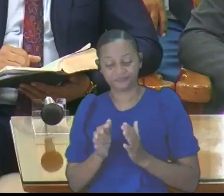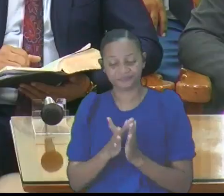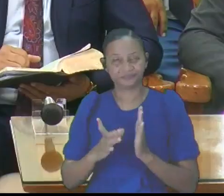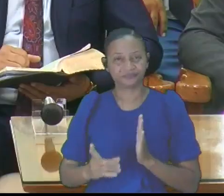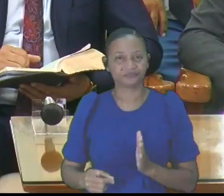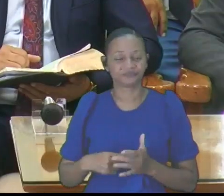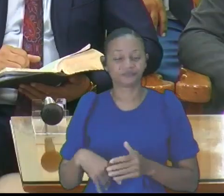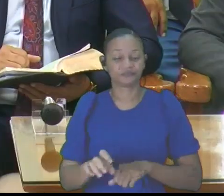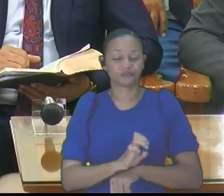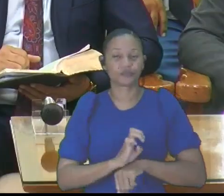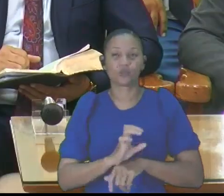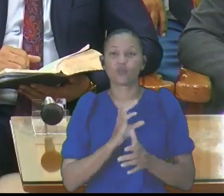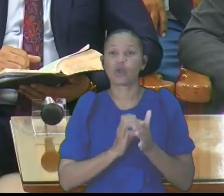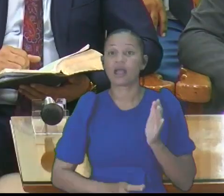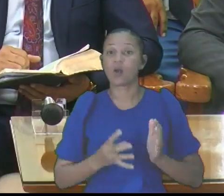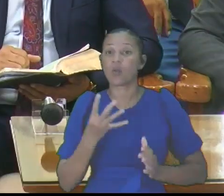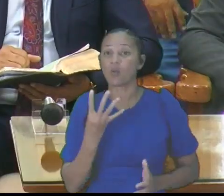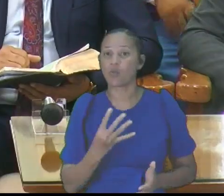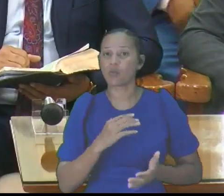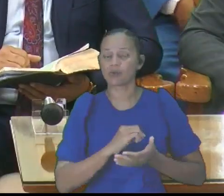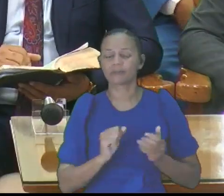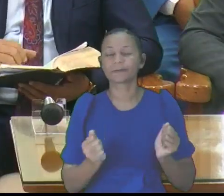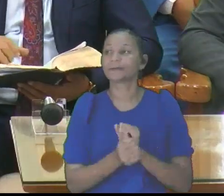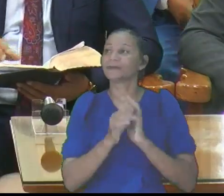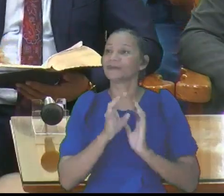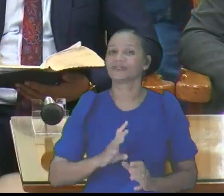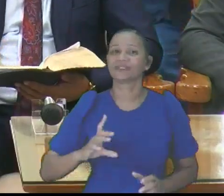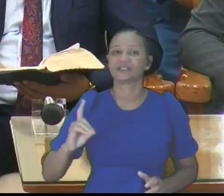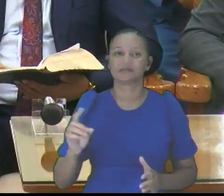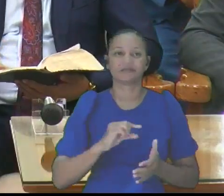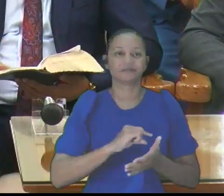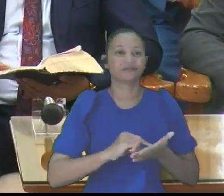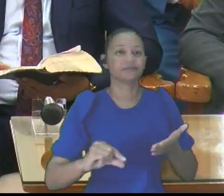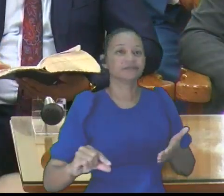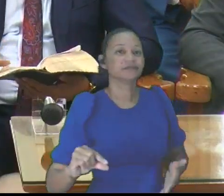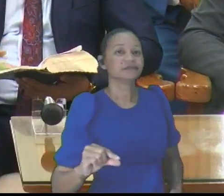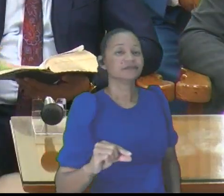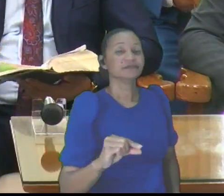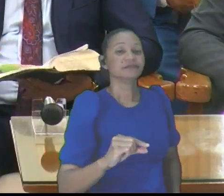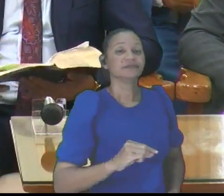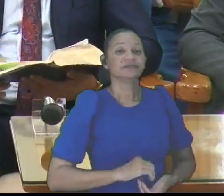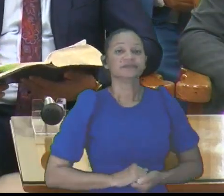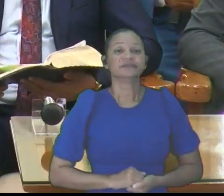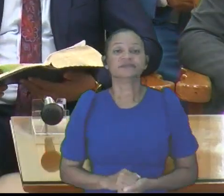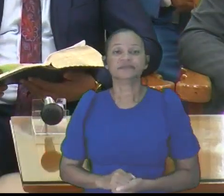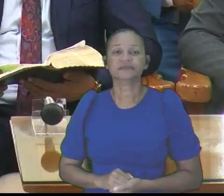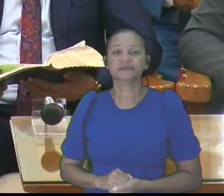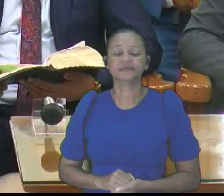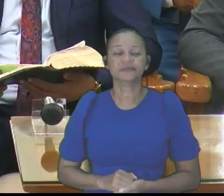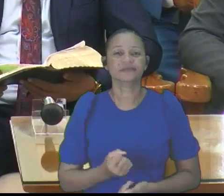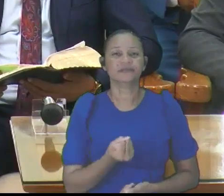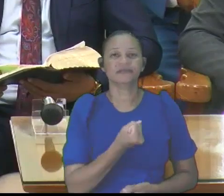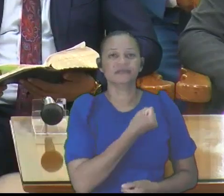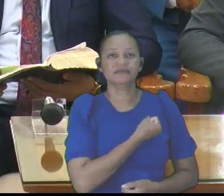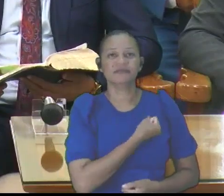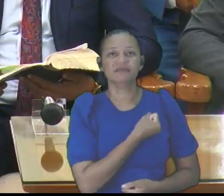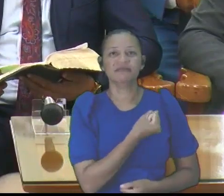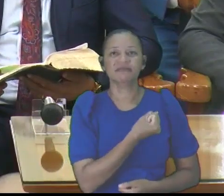favor, Efésios capítulo 4, glória a Deus, e o versículo de